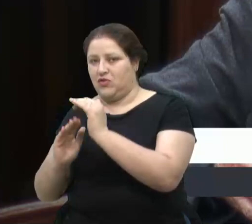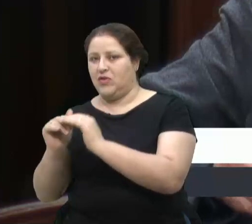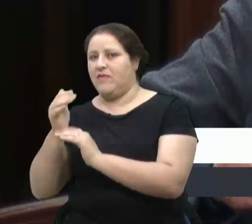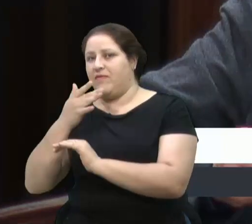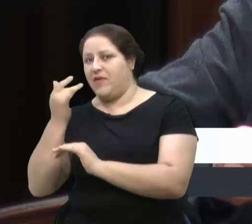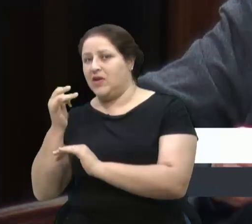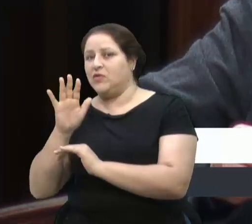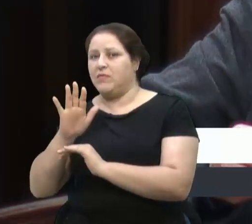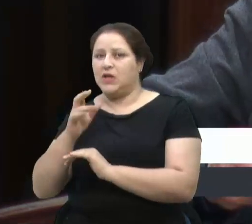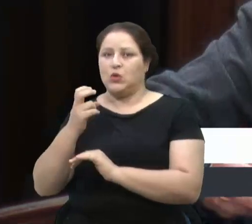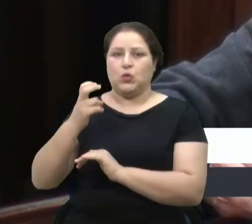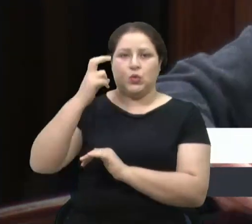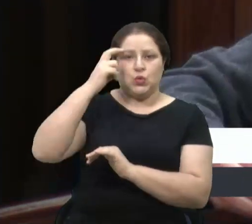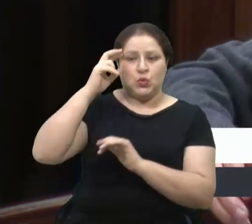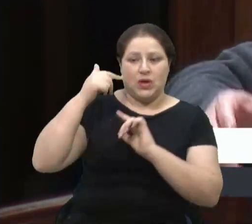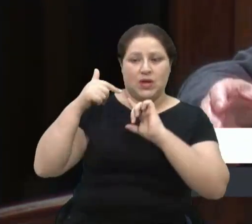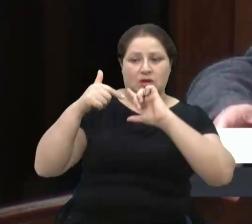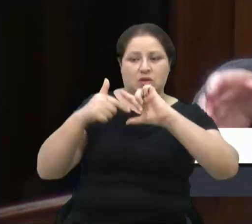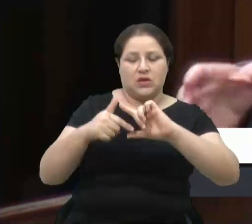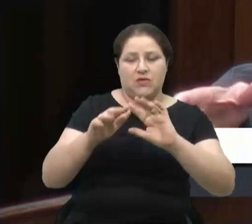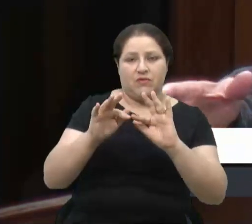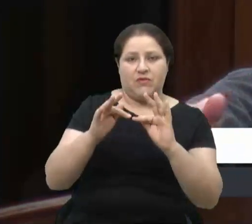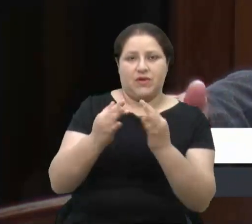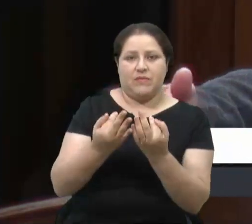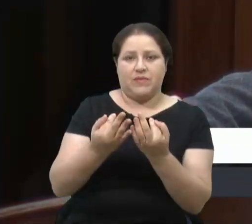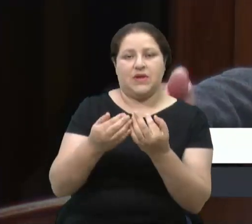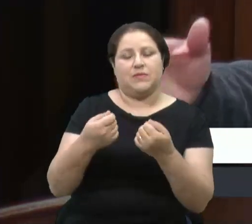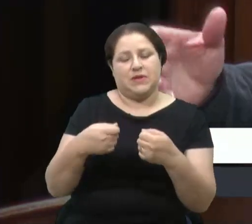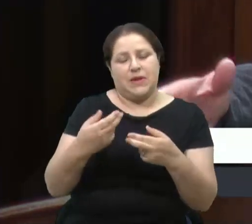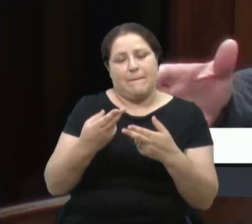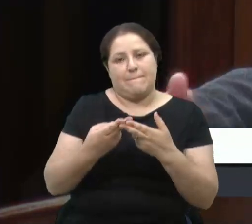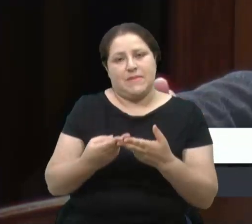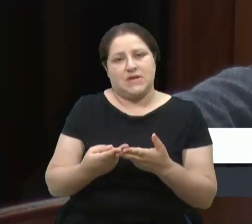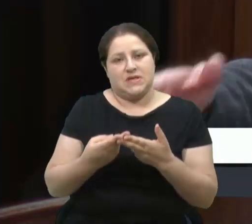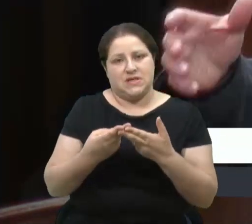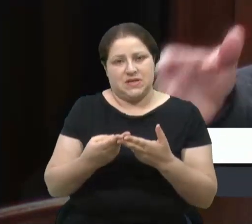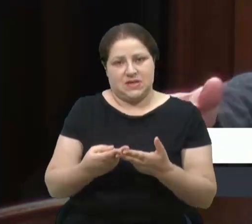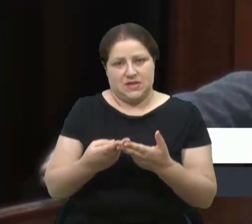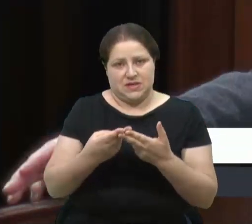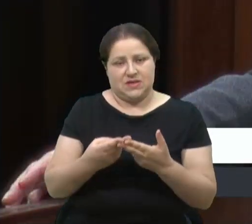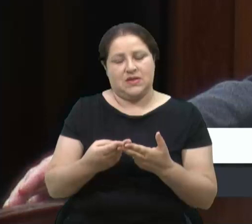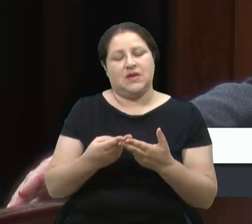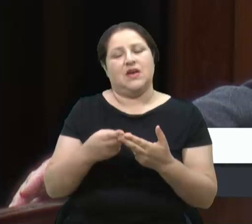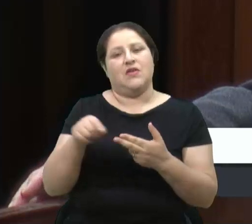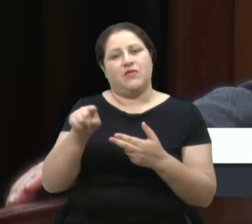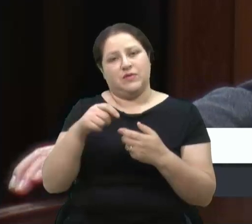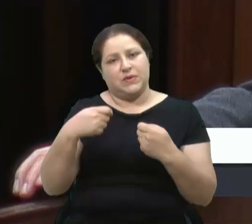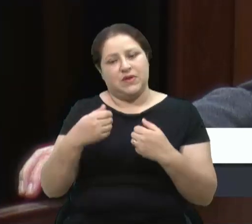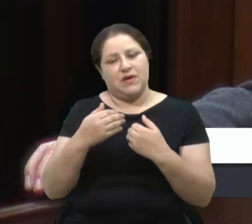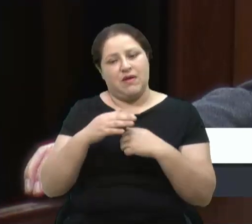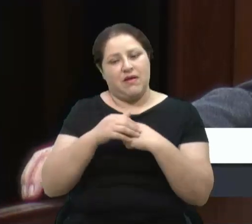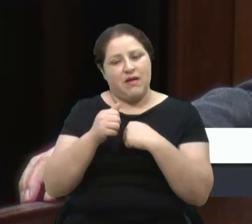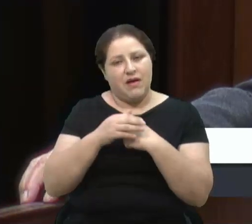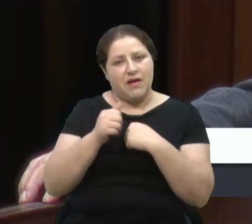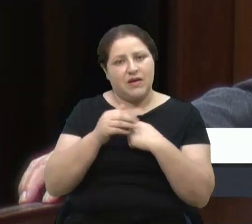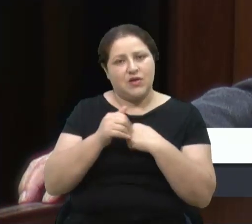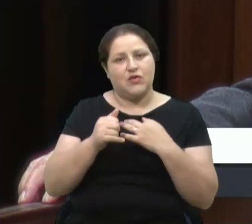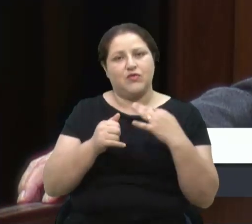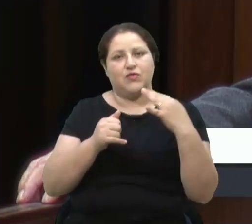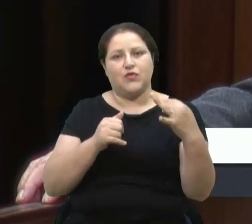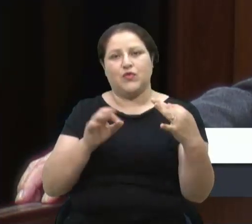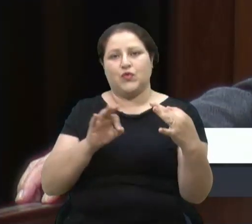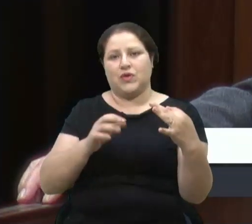mudar tradição das famílias precisa de um pouco de paciência então façam isso com muito carinho vocês não vão se arrepender